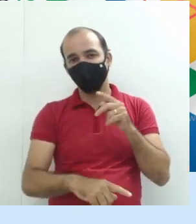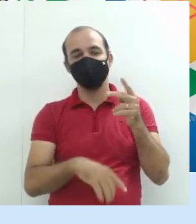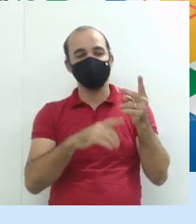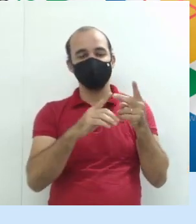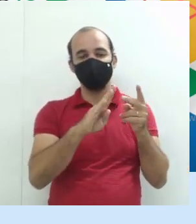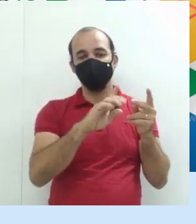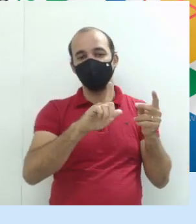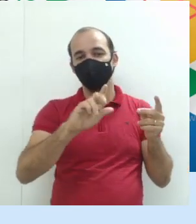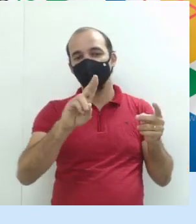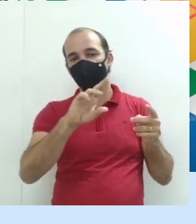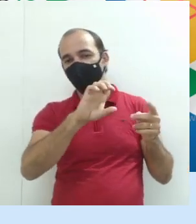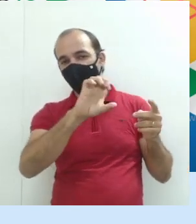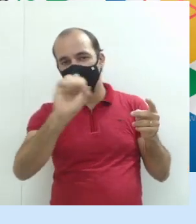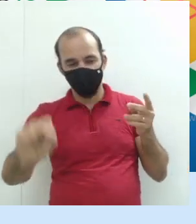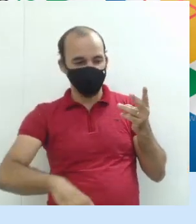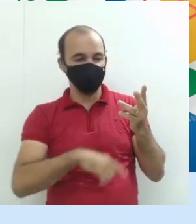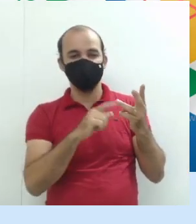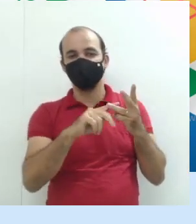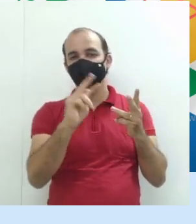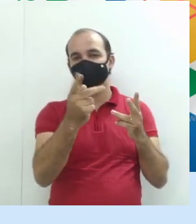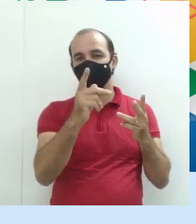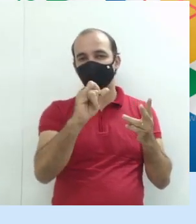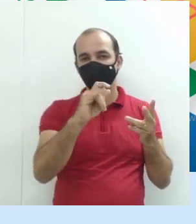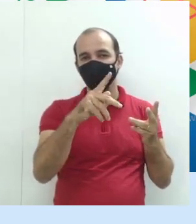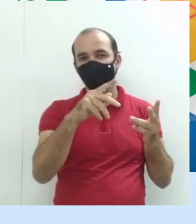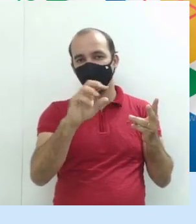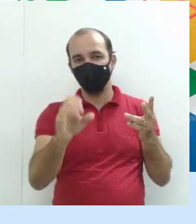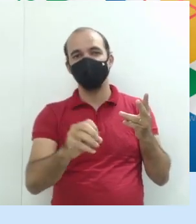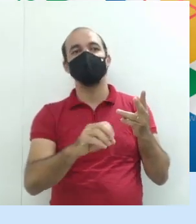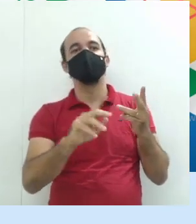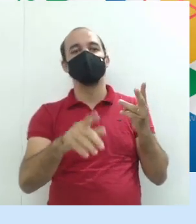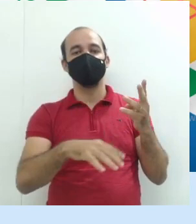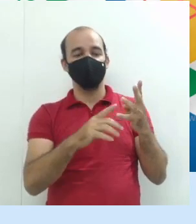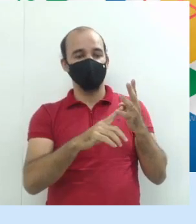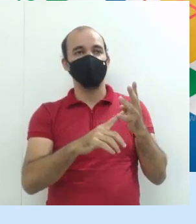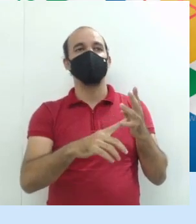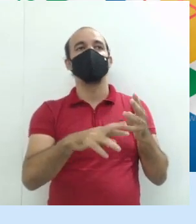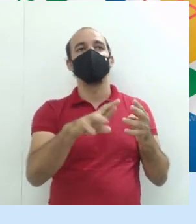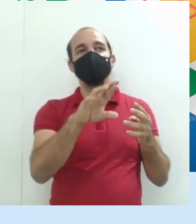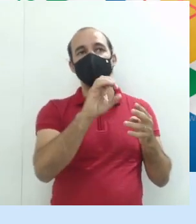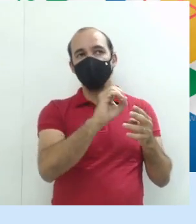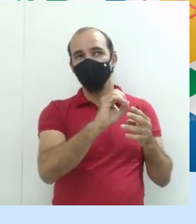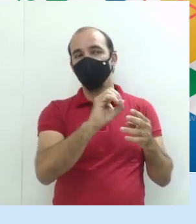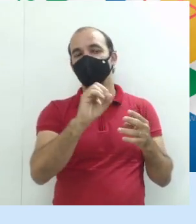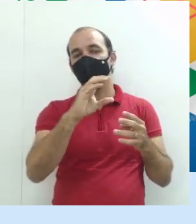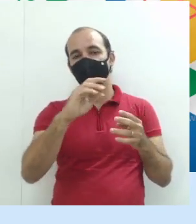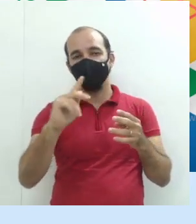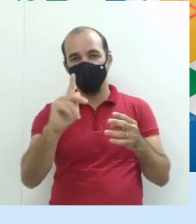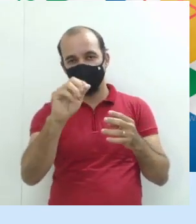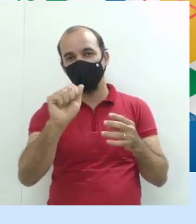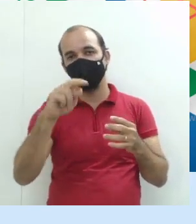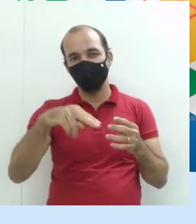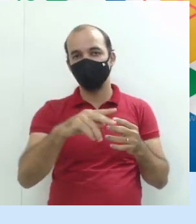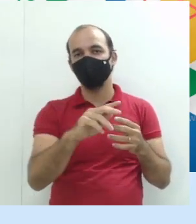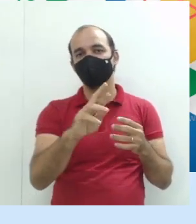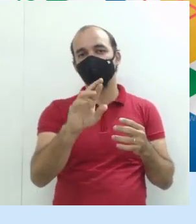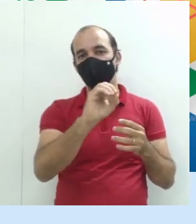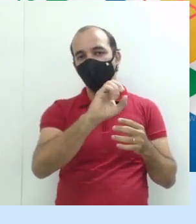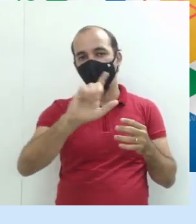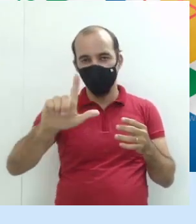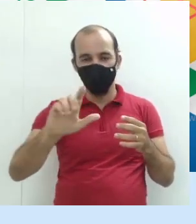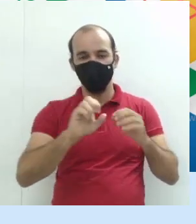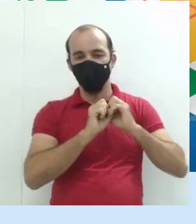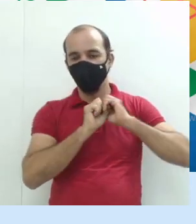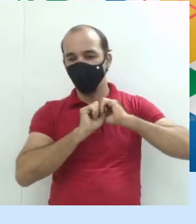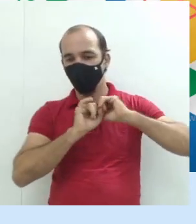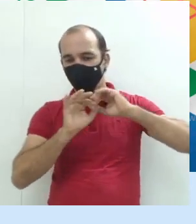nos Estados Unidos, que se destacaram lá, mas que se difundiram e se propagaram, né, por todo o mundo